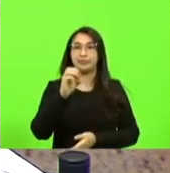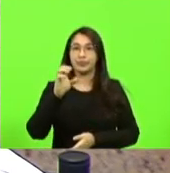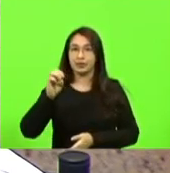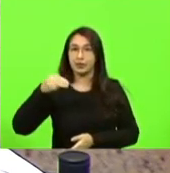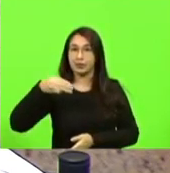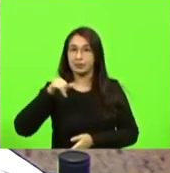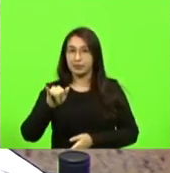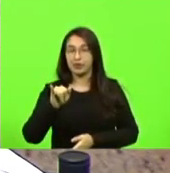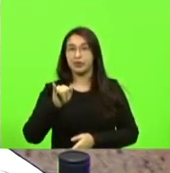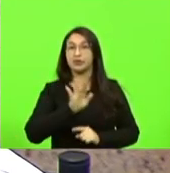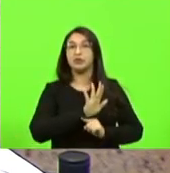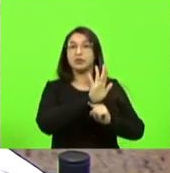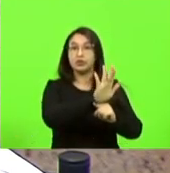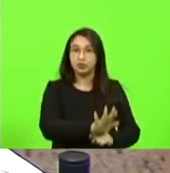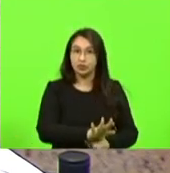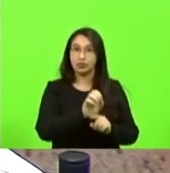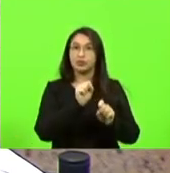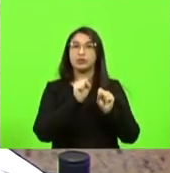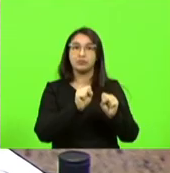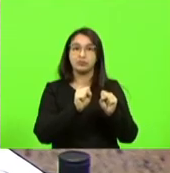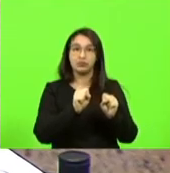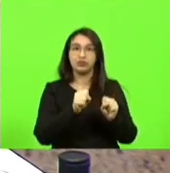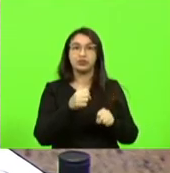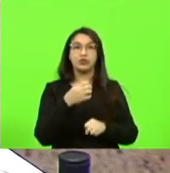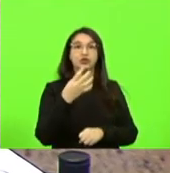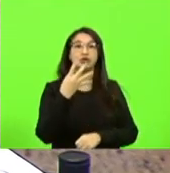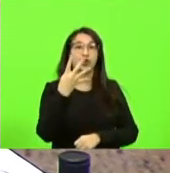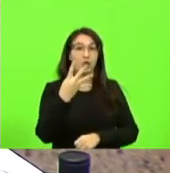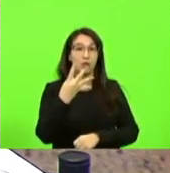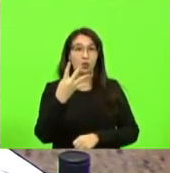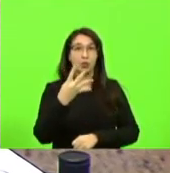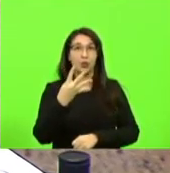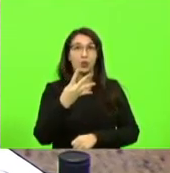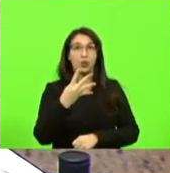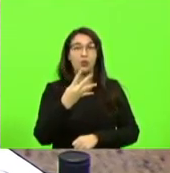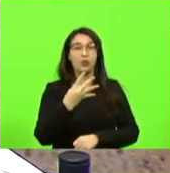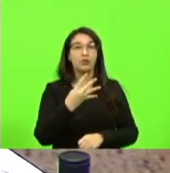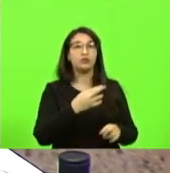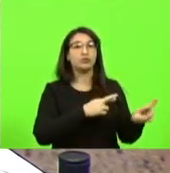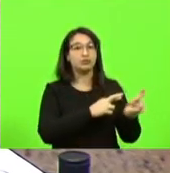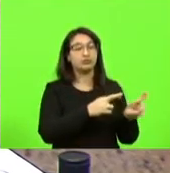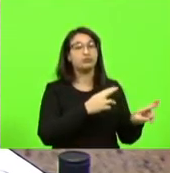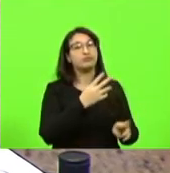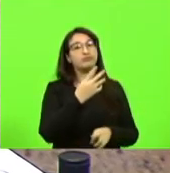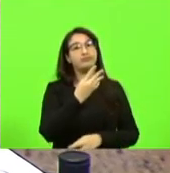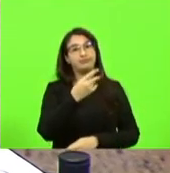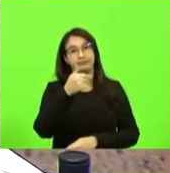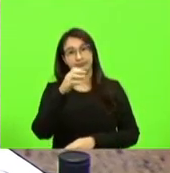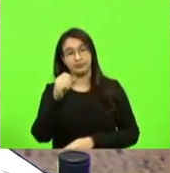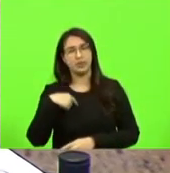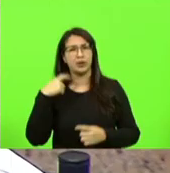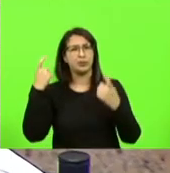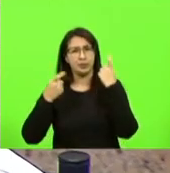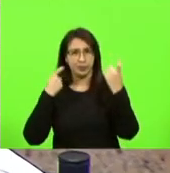contemplar poderá contemplar pelo menos uns quatro lotes da 470 eu fiquei preocupado porque